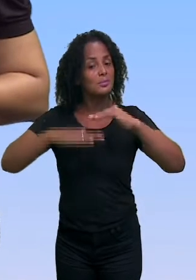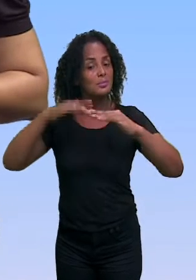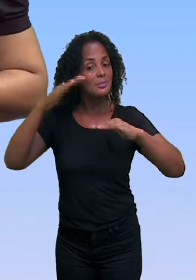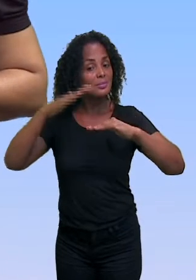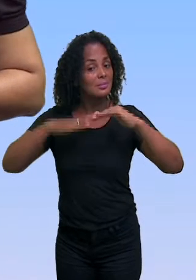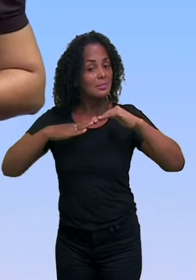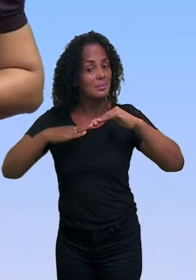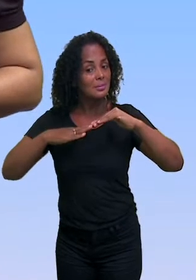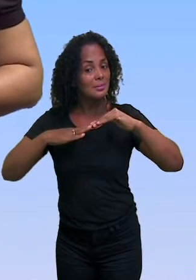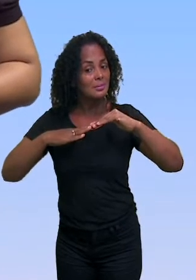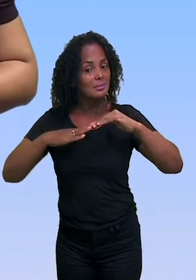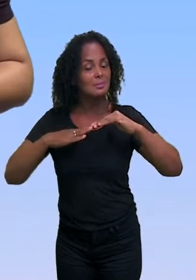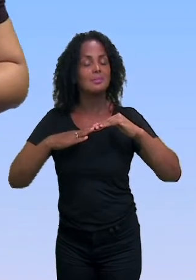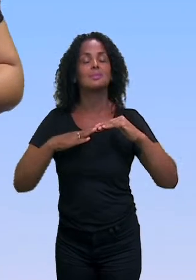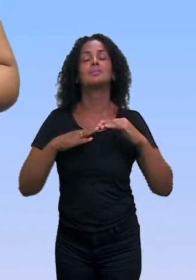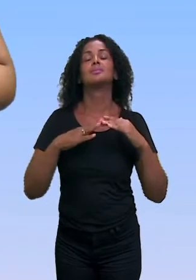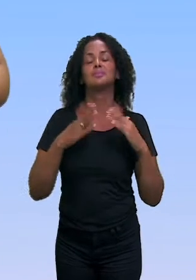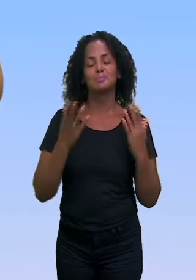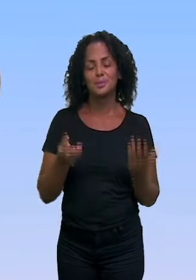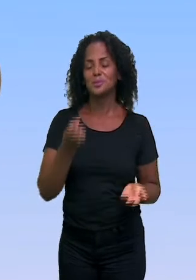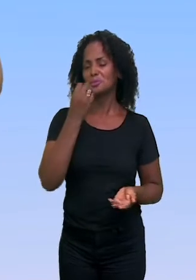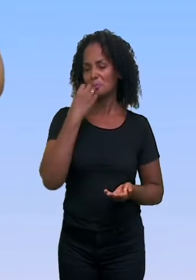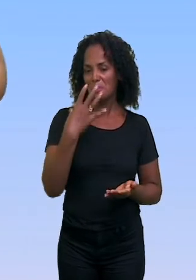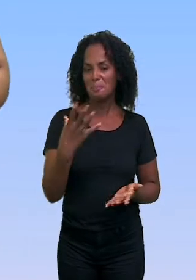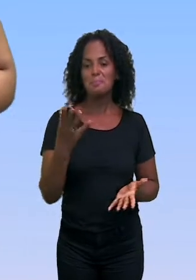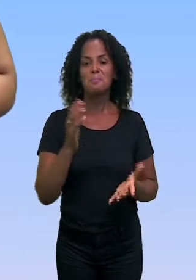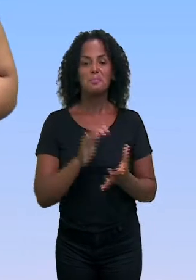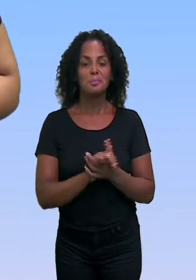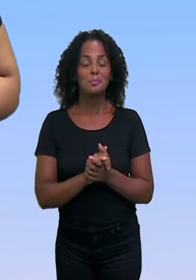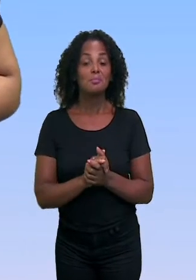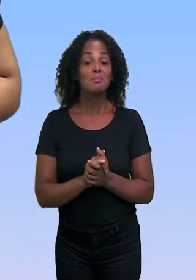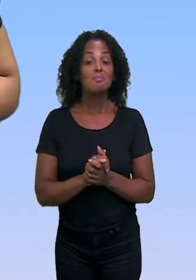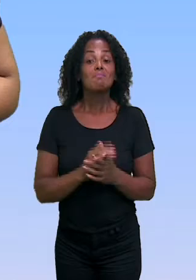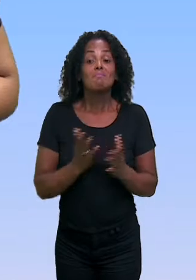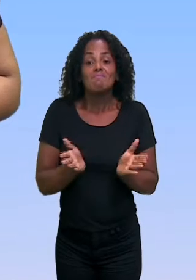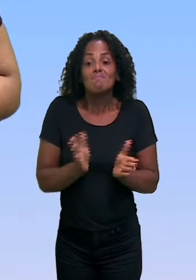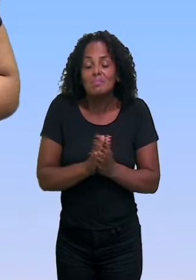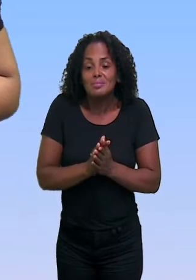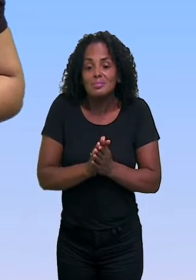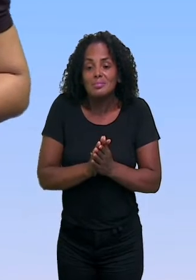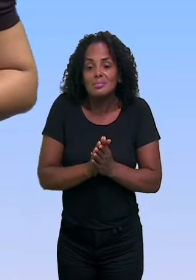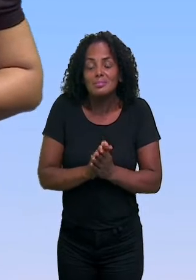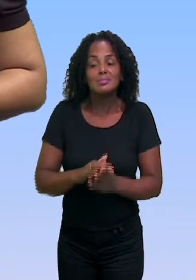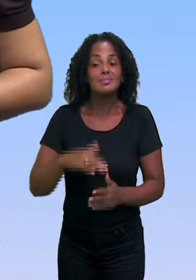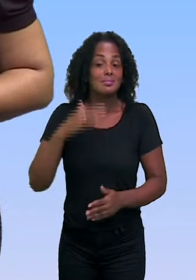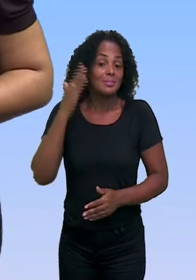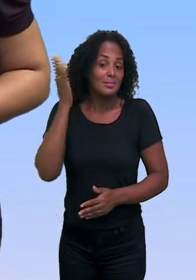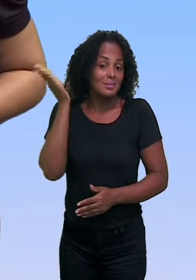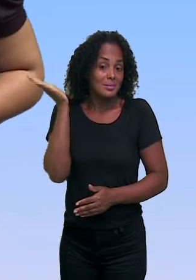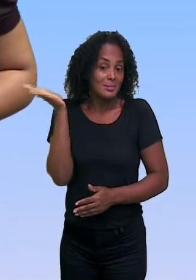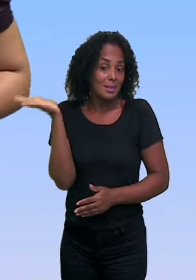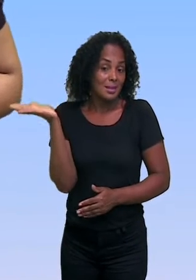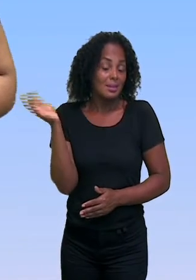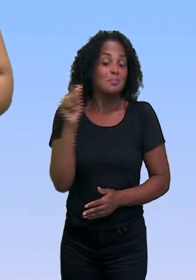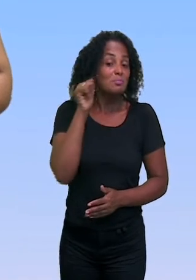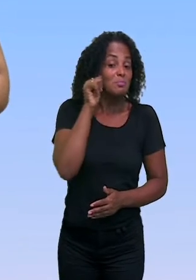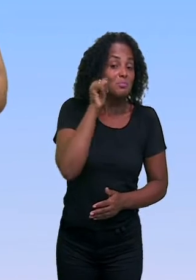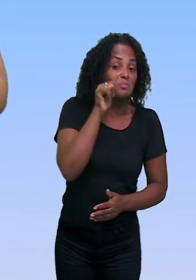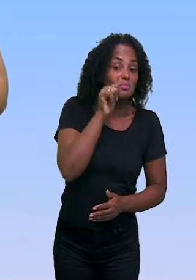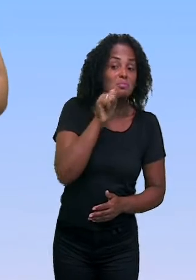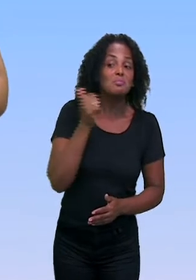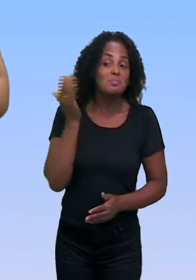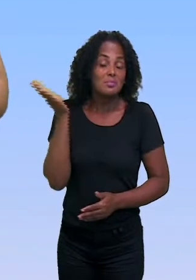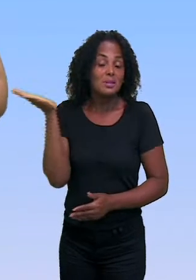essa e a muito bem quer a garçonete garçonete em